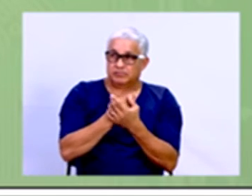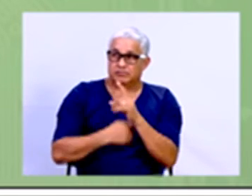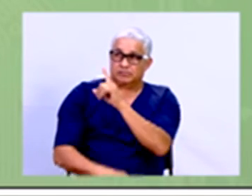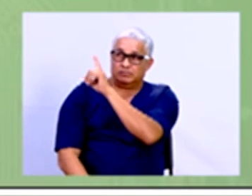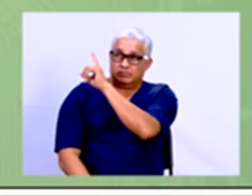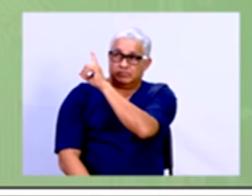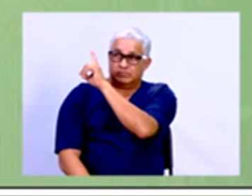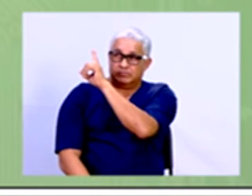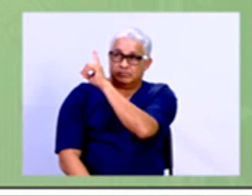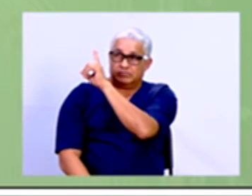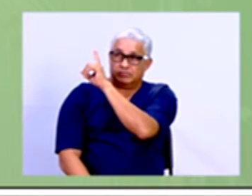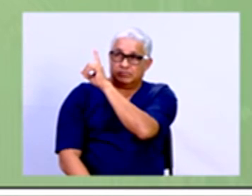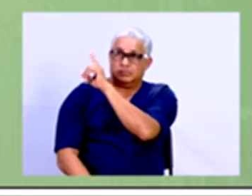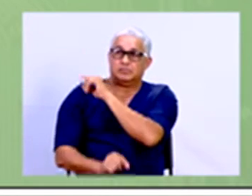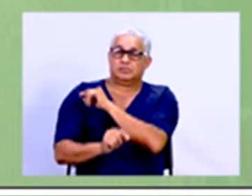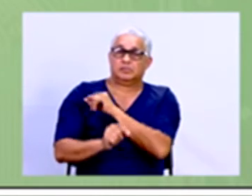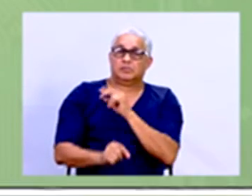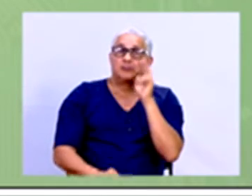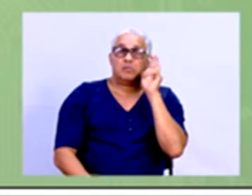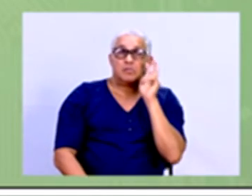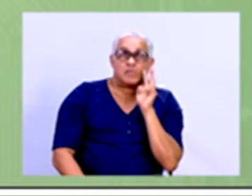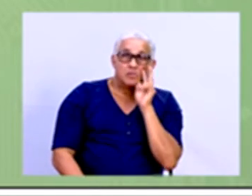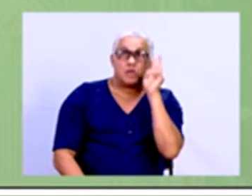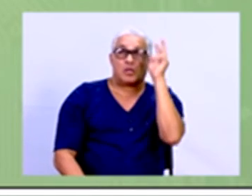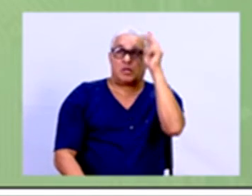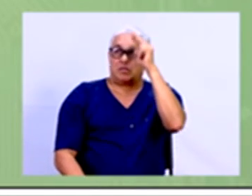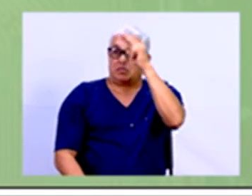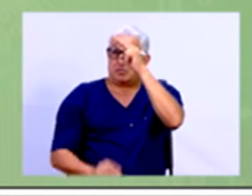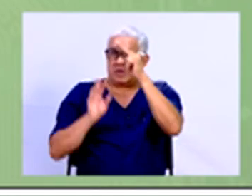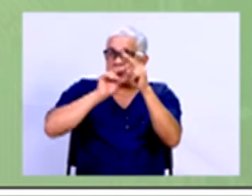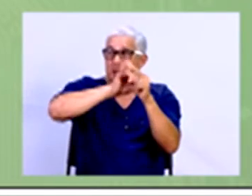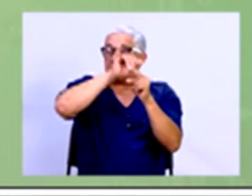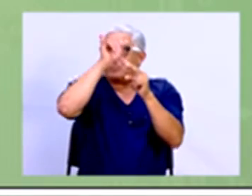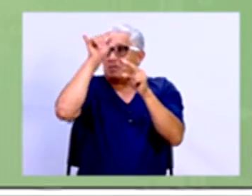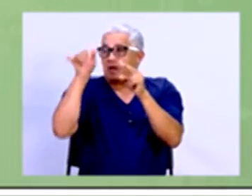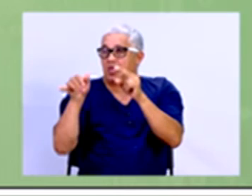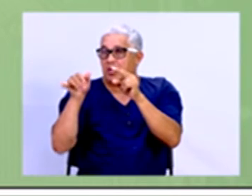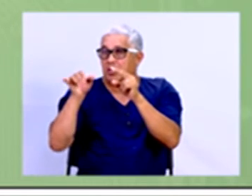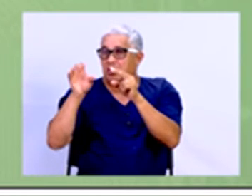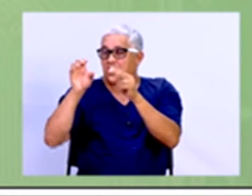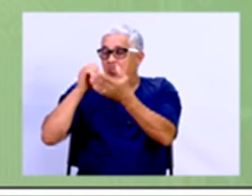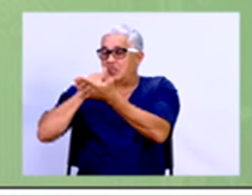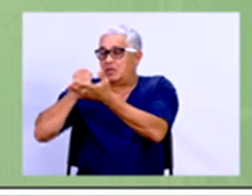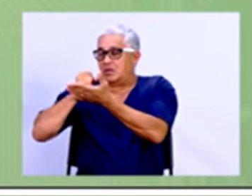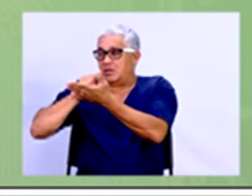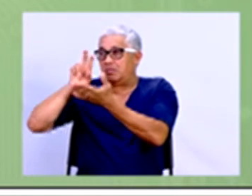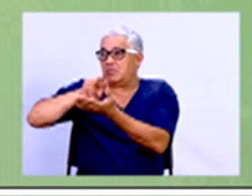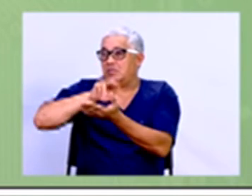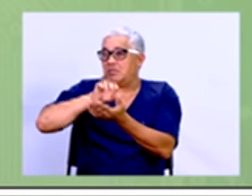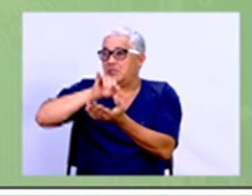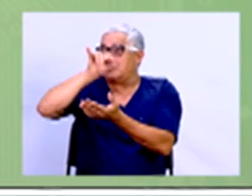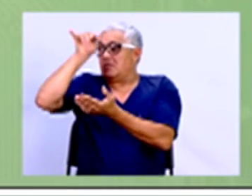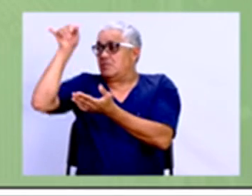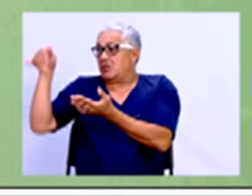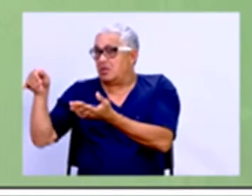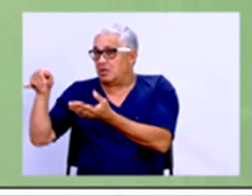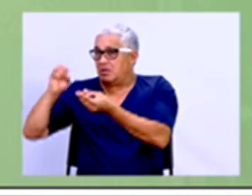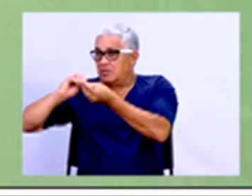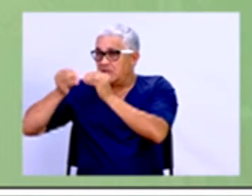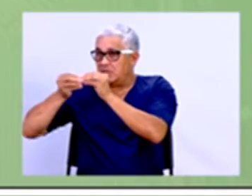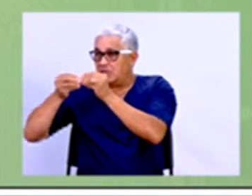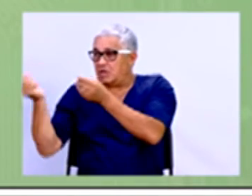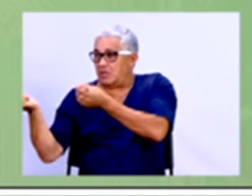funciona? A visão passa as informações para o controlador vai lá no banco de dados, caso necessário, o banco de dados devolve